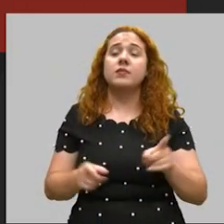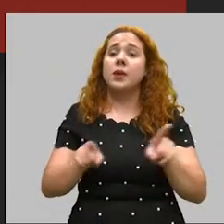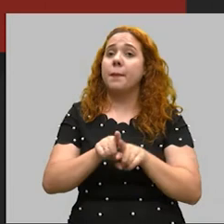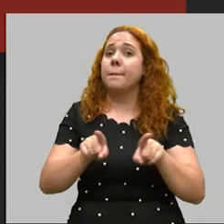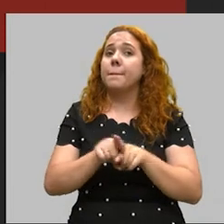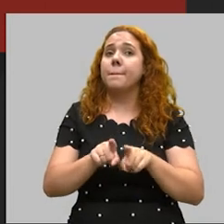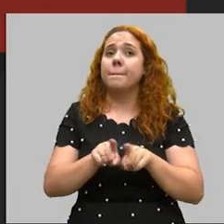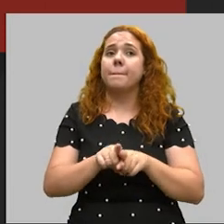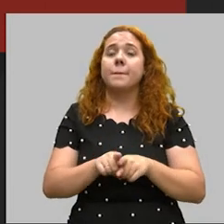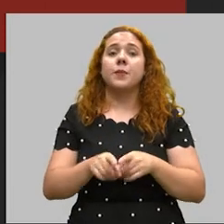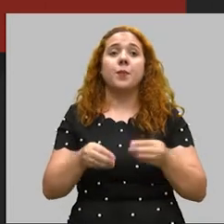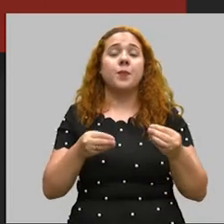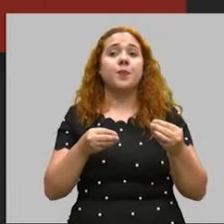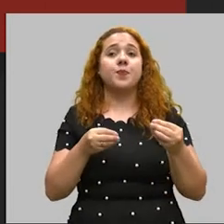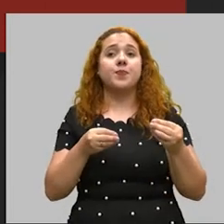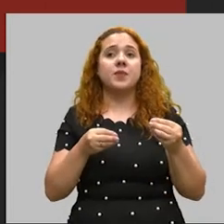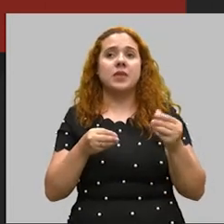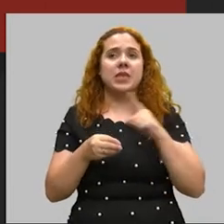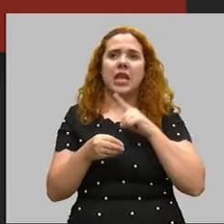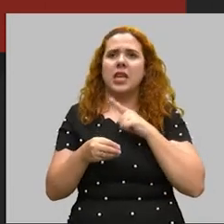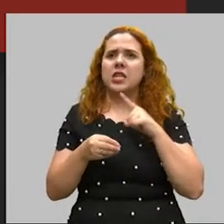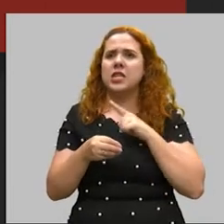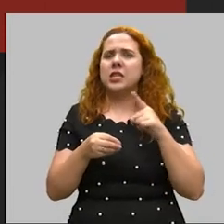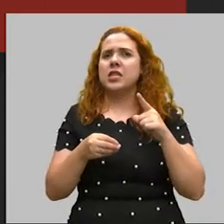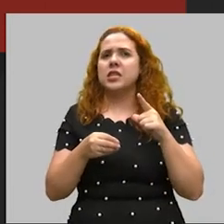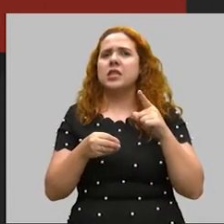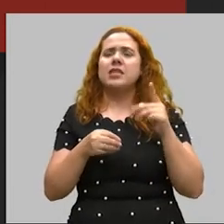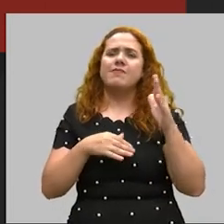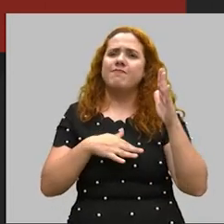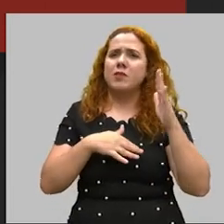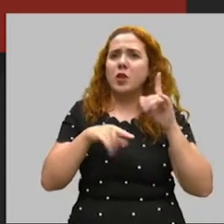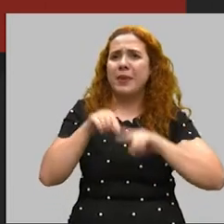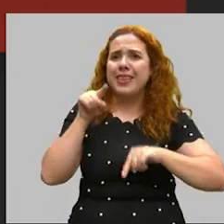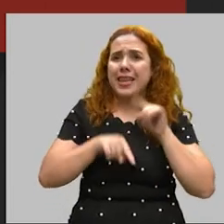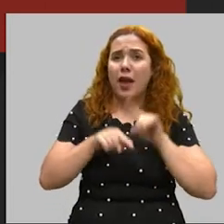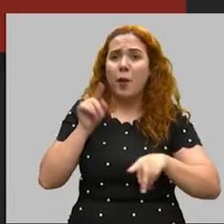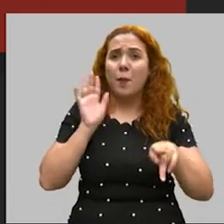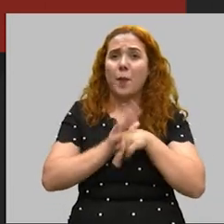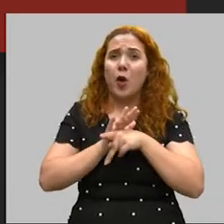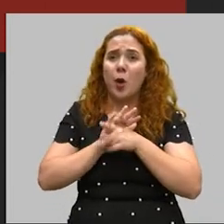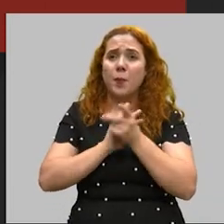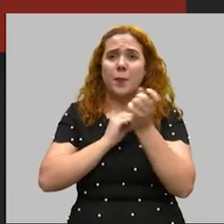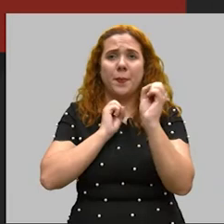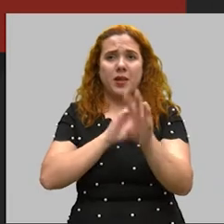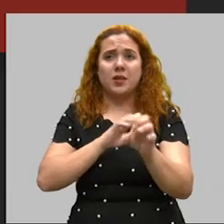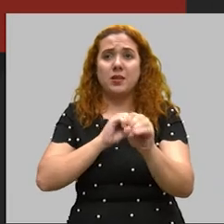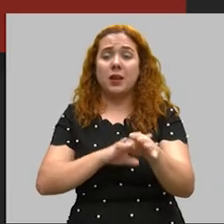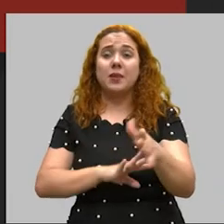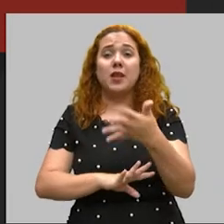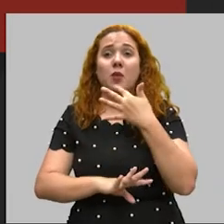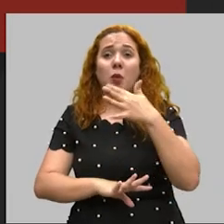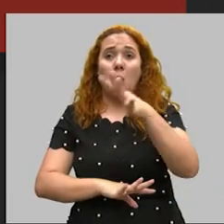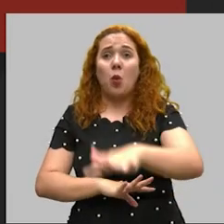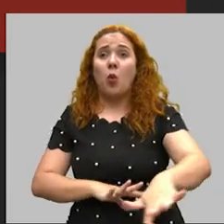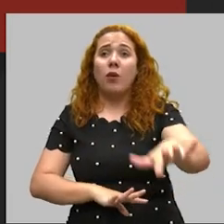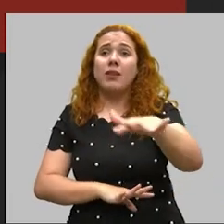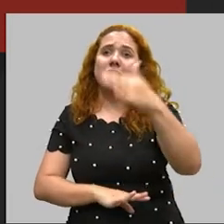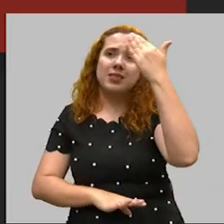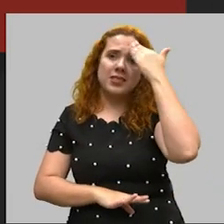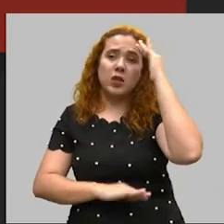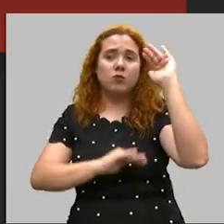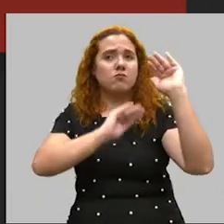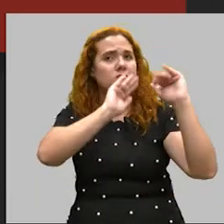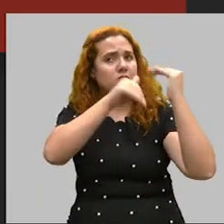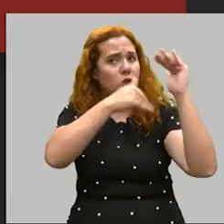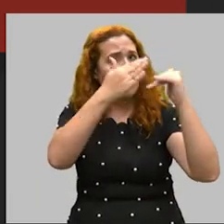didática para para essa área de atuação mas muito mais do que isso né ele compreende todo esse espaço como local de desenvolvimento